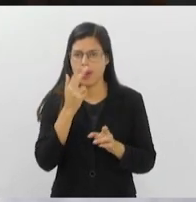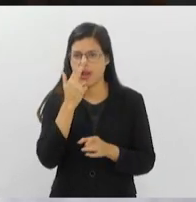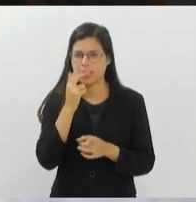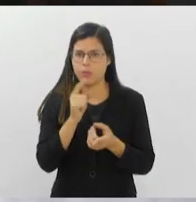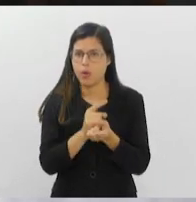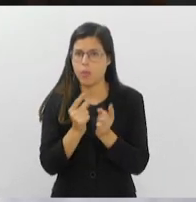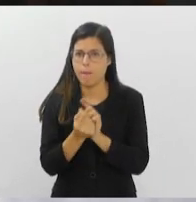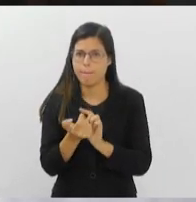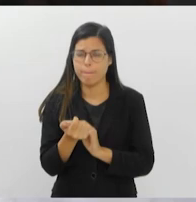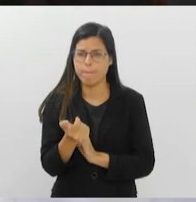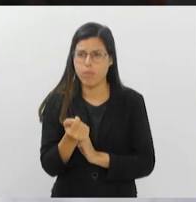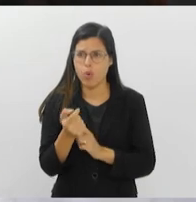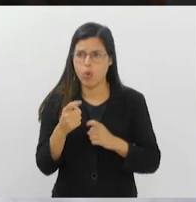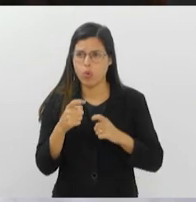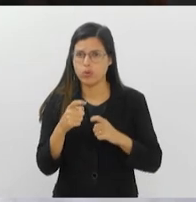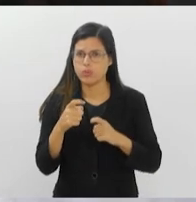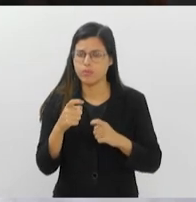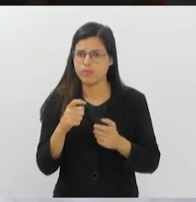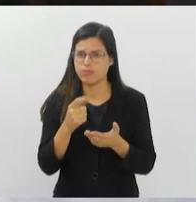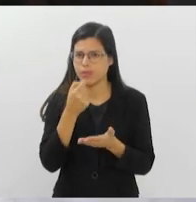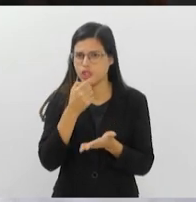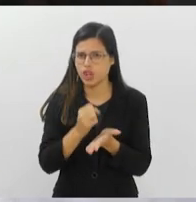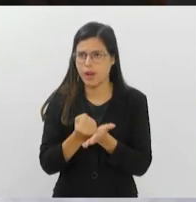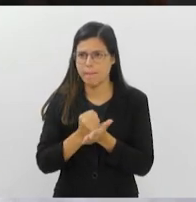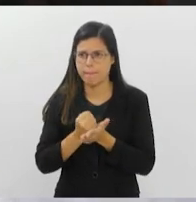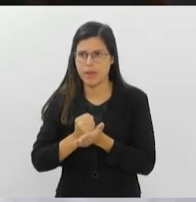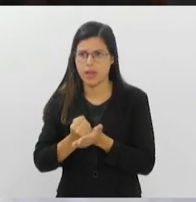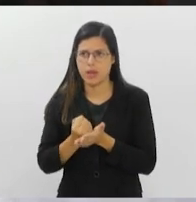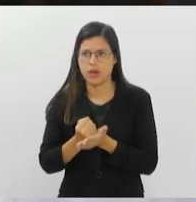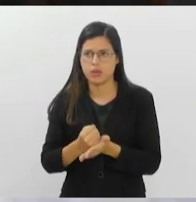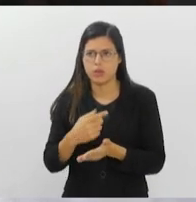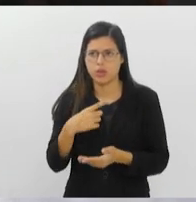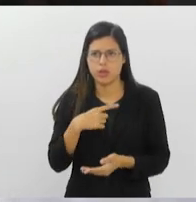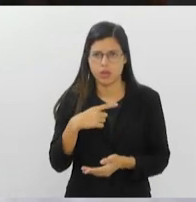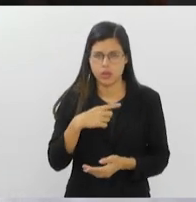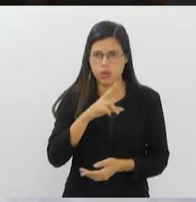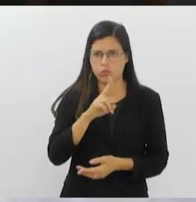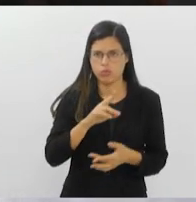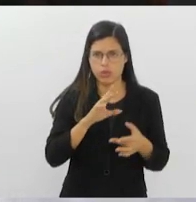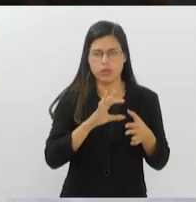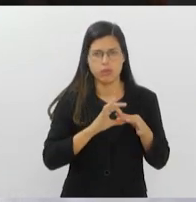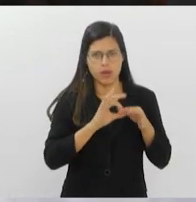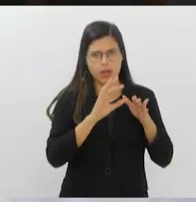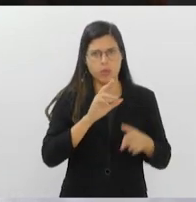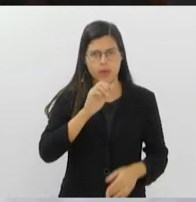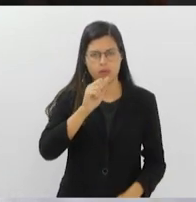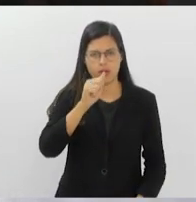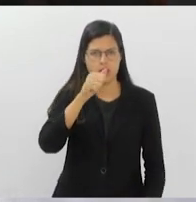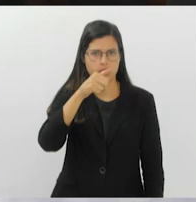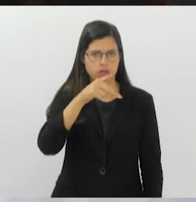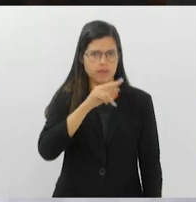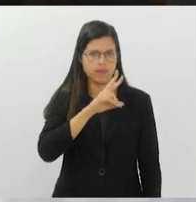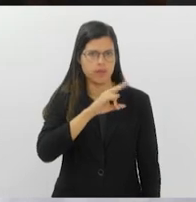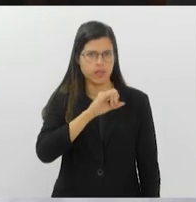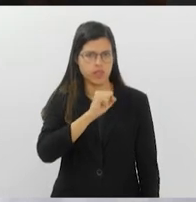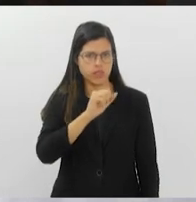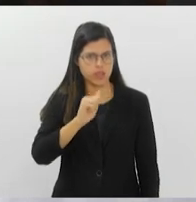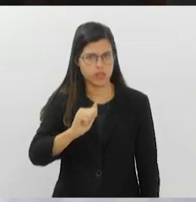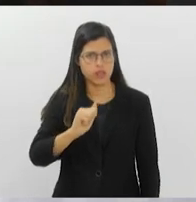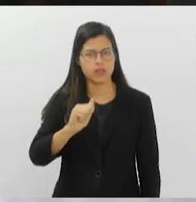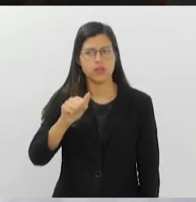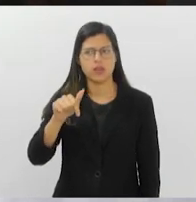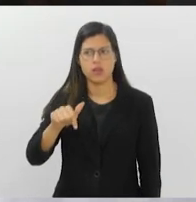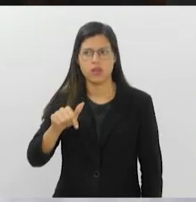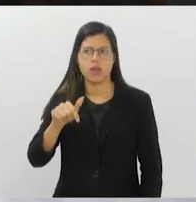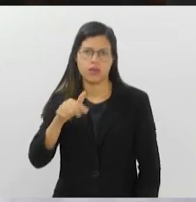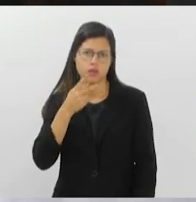medicamentos no Brasil que vivem essa contradição, de terem o seu uso autorizado pela Anvisa, ou seja, a vigilância